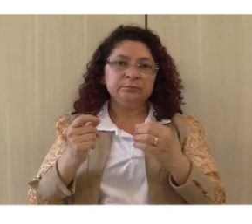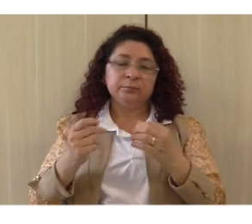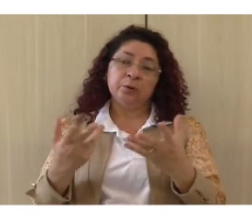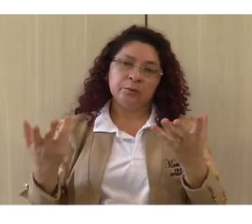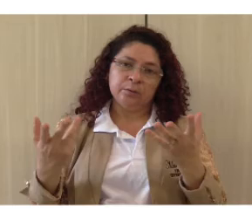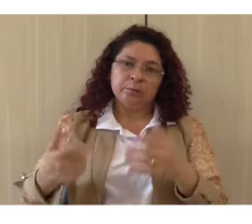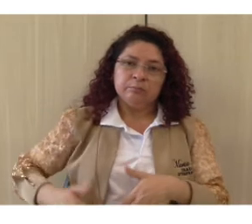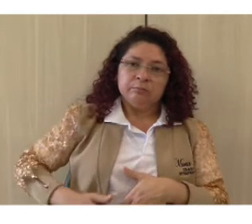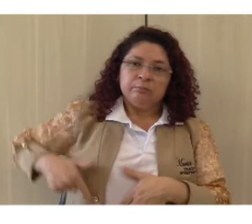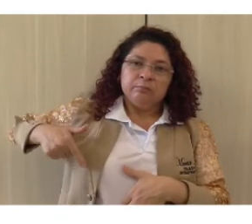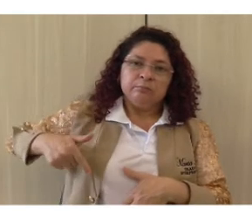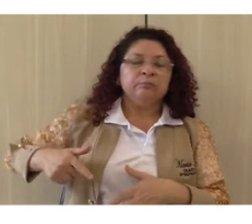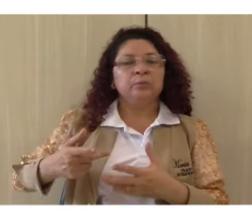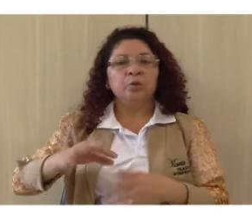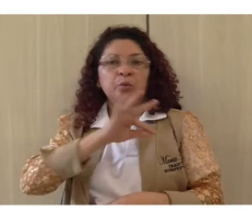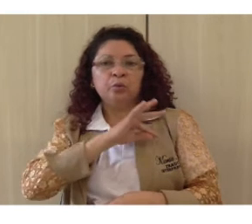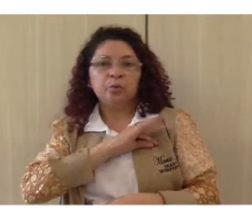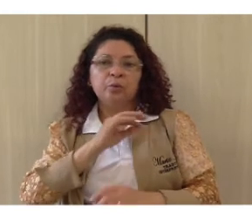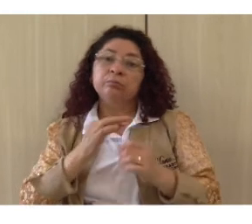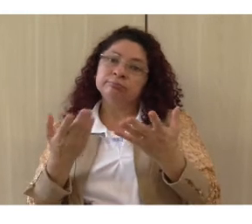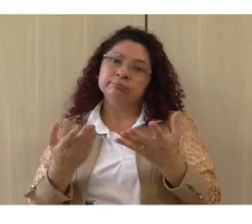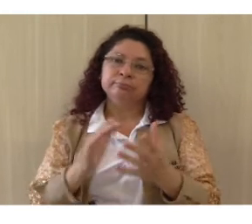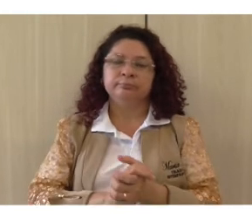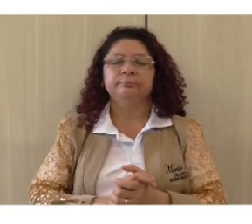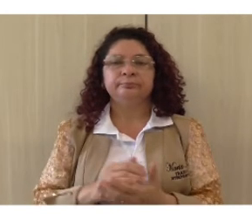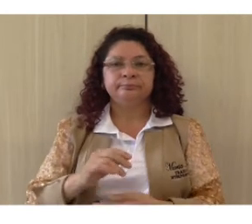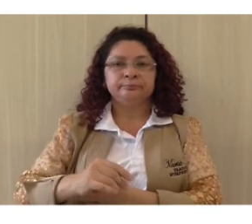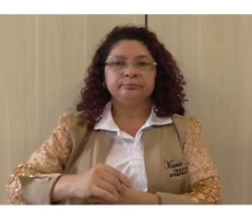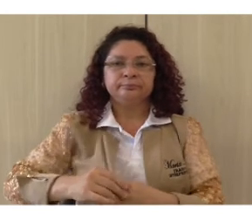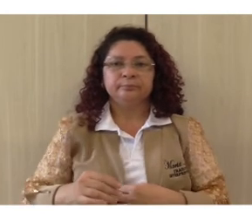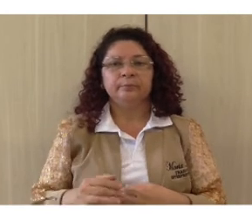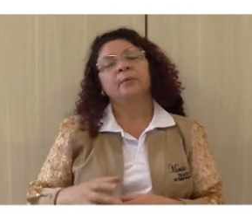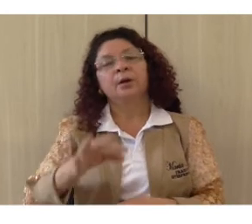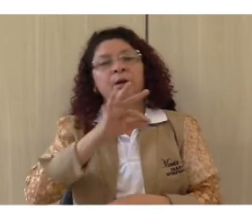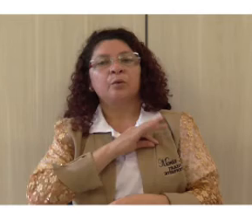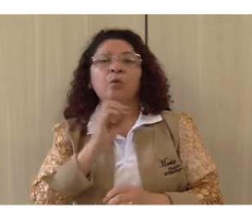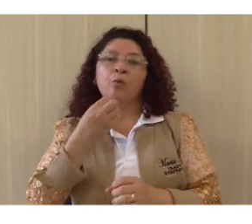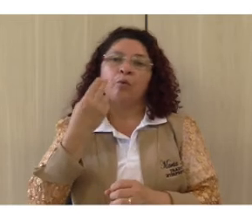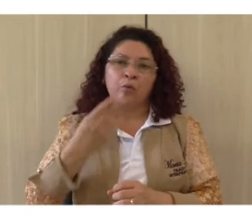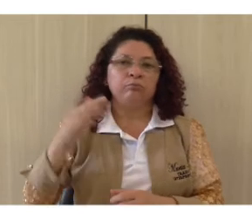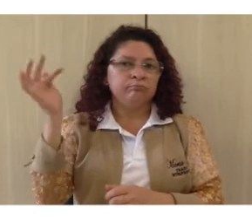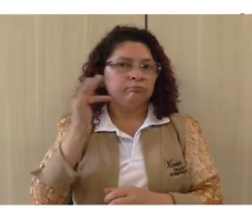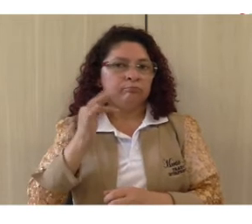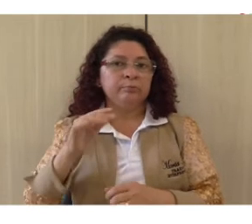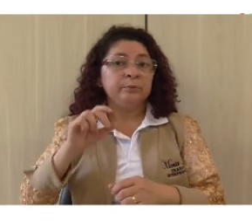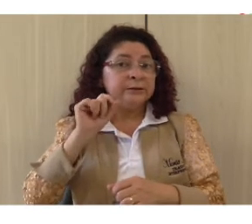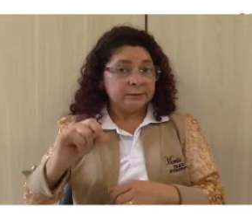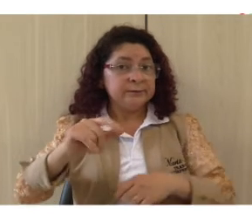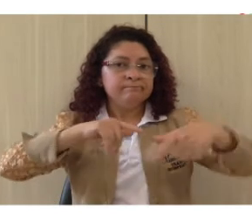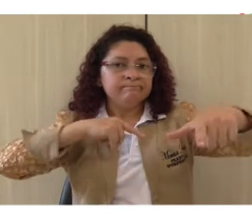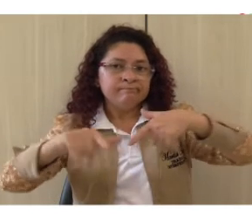o militar das Forças Armadas ou das Polícias Militar, Civil ou Federal, em razão do ofício, que